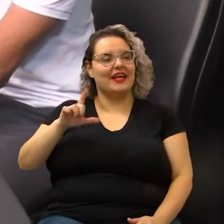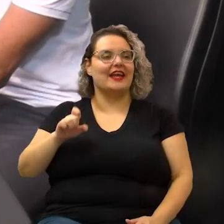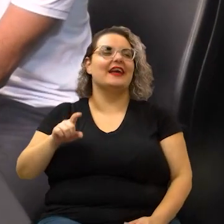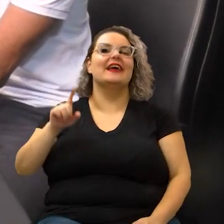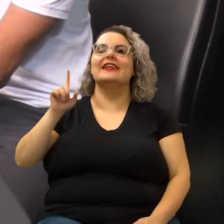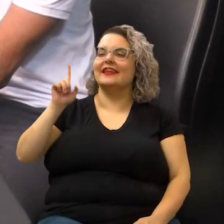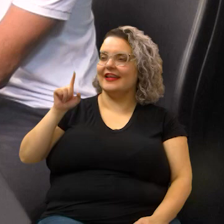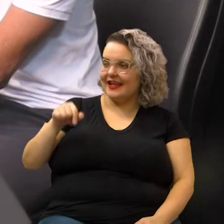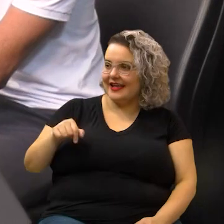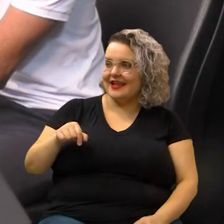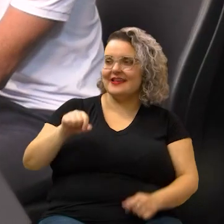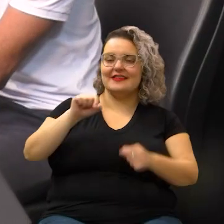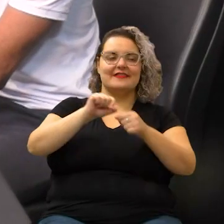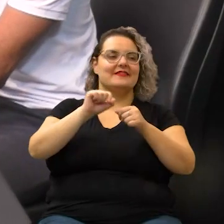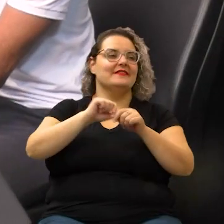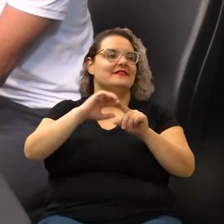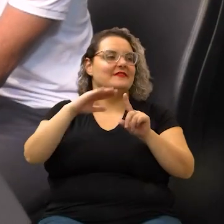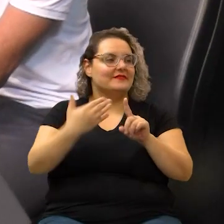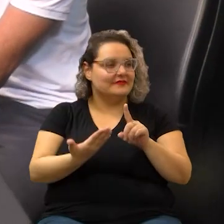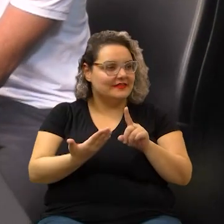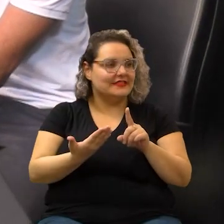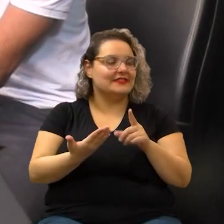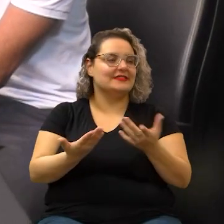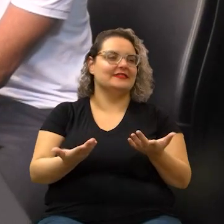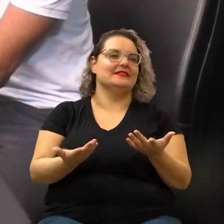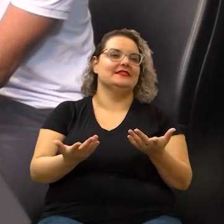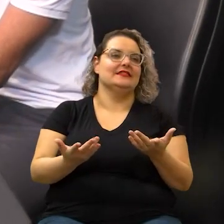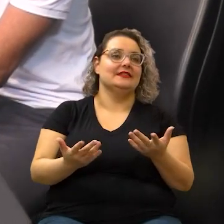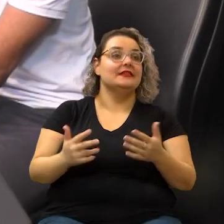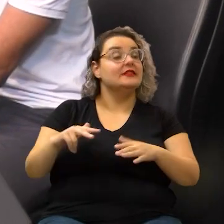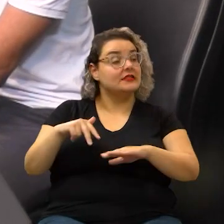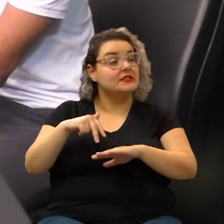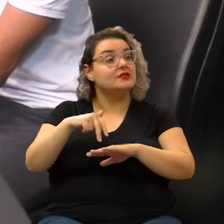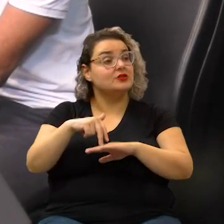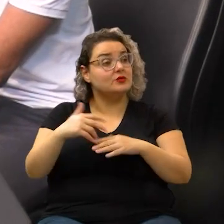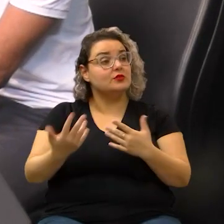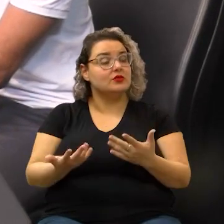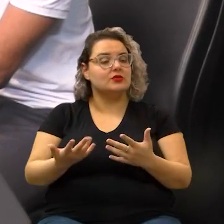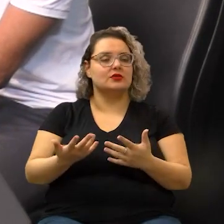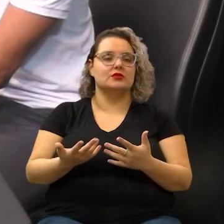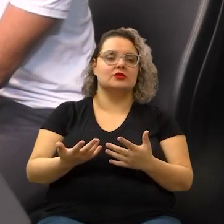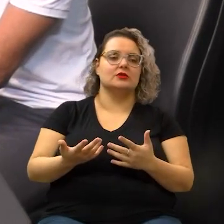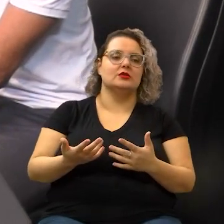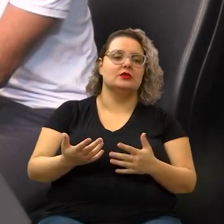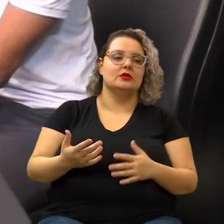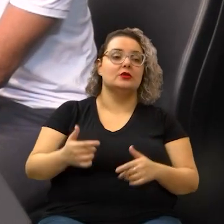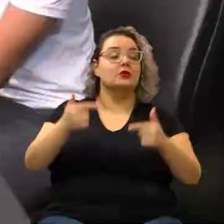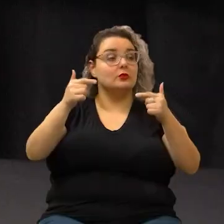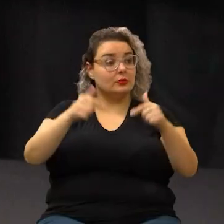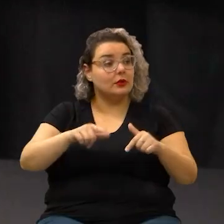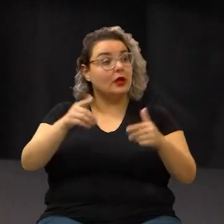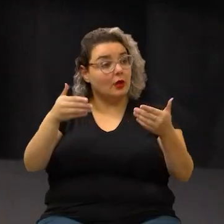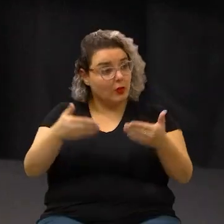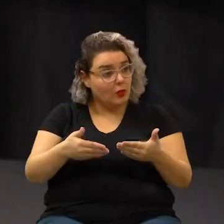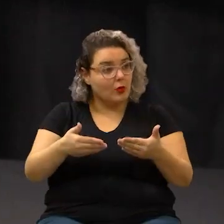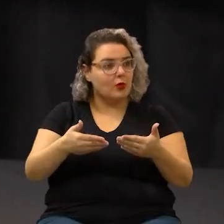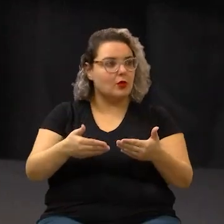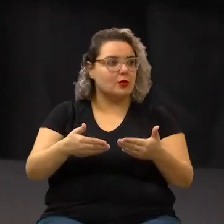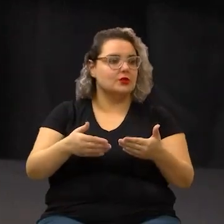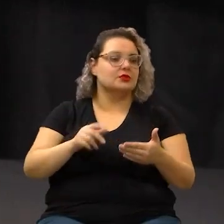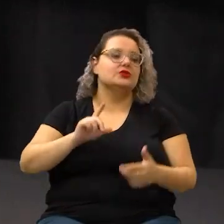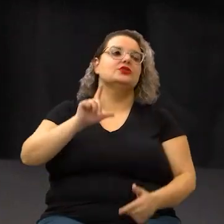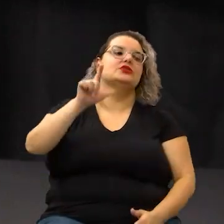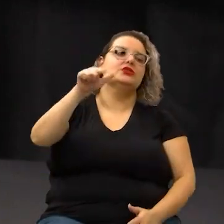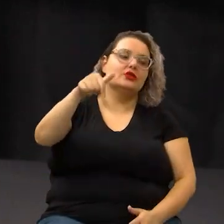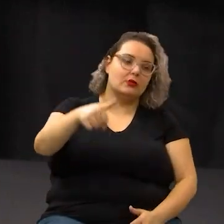ela fazendo essa homenagem para você e colocando mesmo nesse posicionamento de que o lugar dela é o lugar que hoje